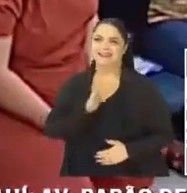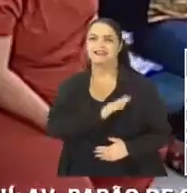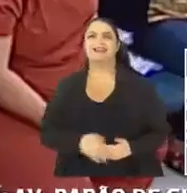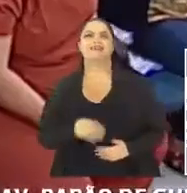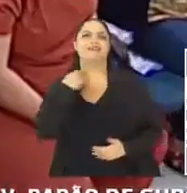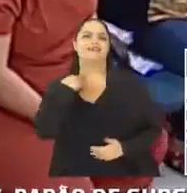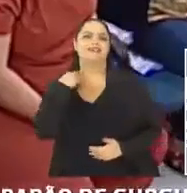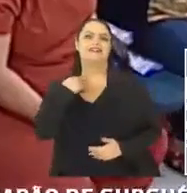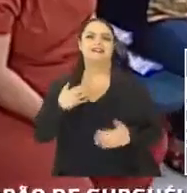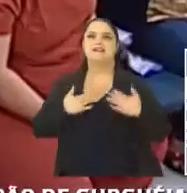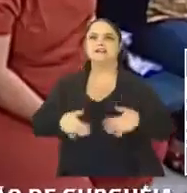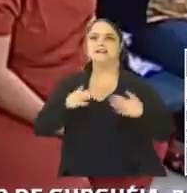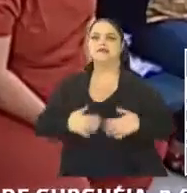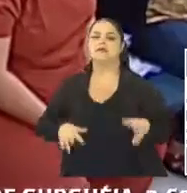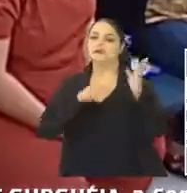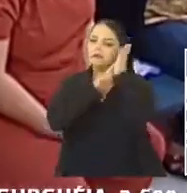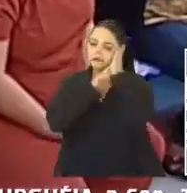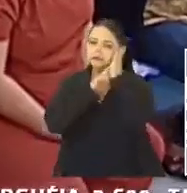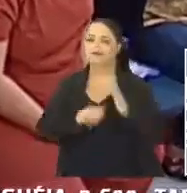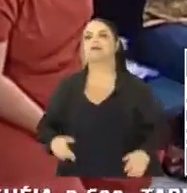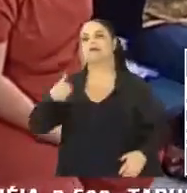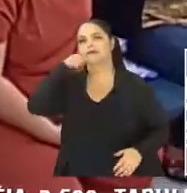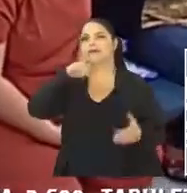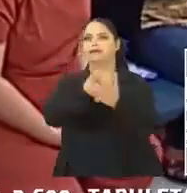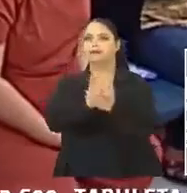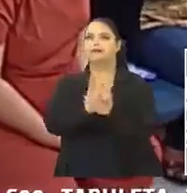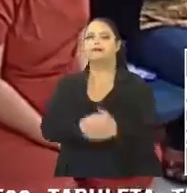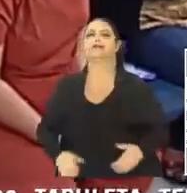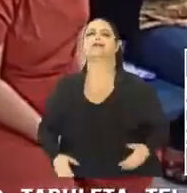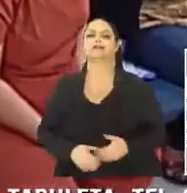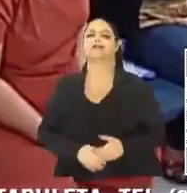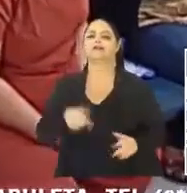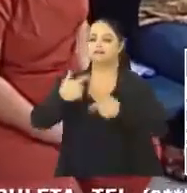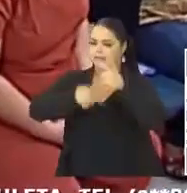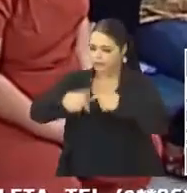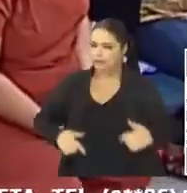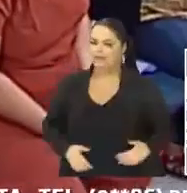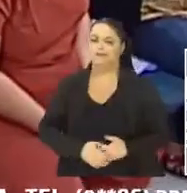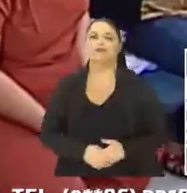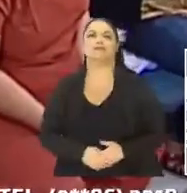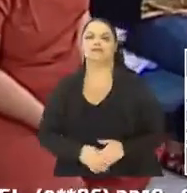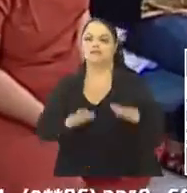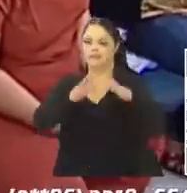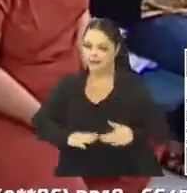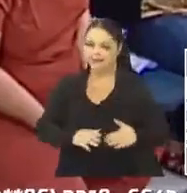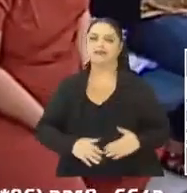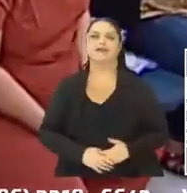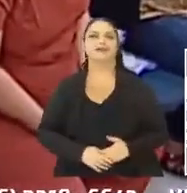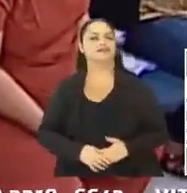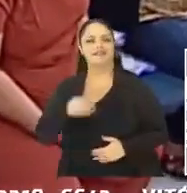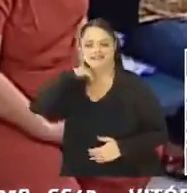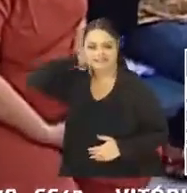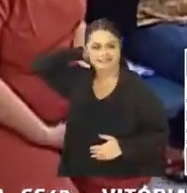eu falei para ele descansar hoje, eu falei, bispo, pega sua esposa, vai descansar um pouquinho, trabalha muito aí. Mas que ele deu sorte, deu.